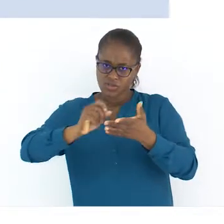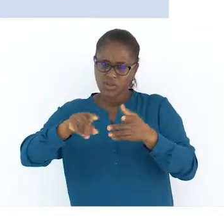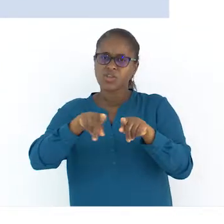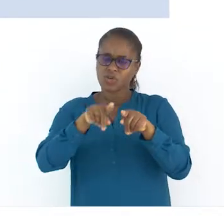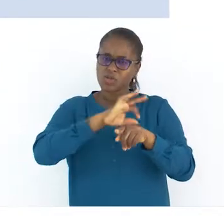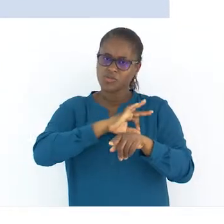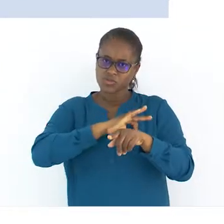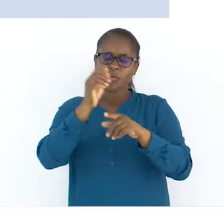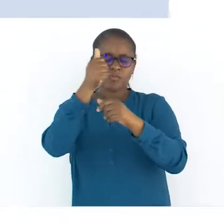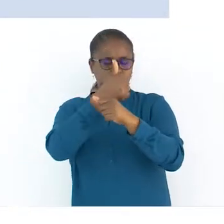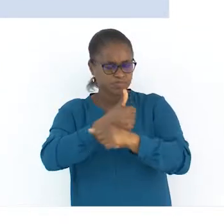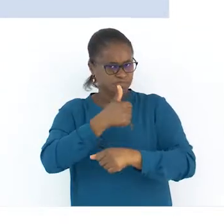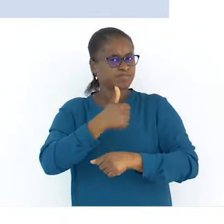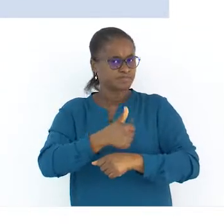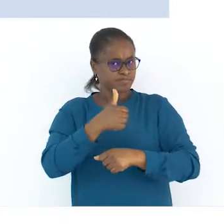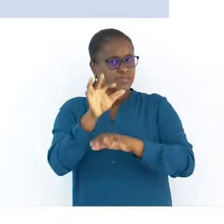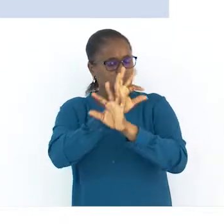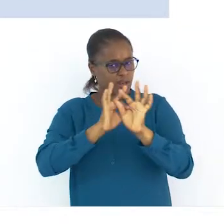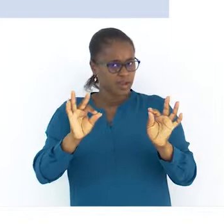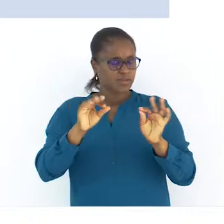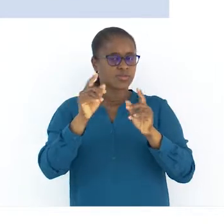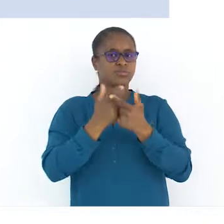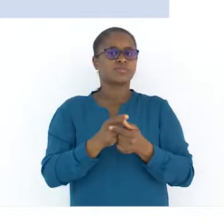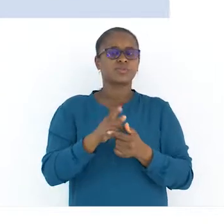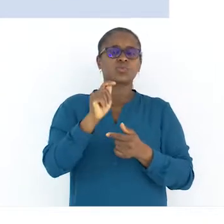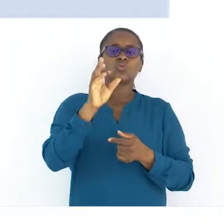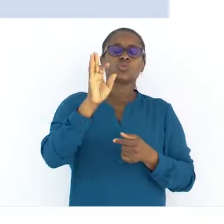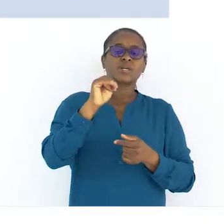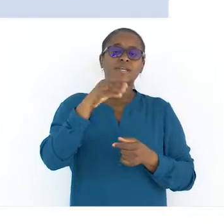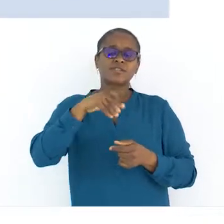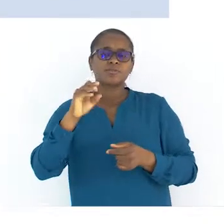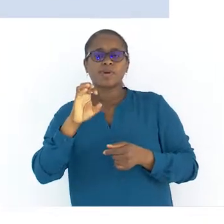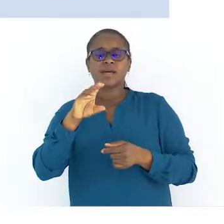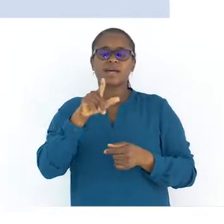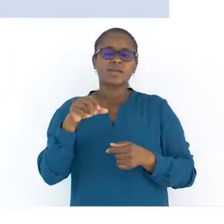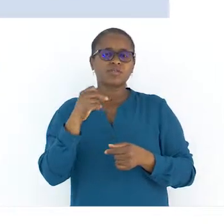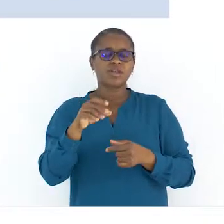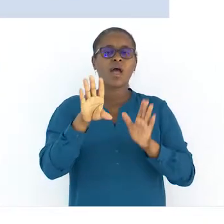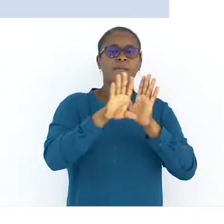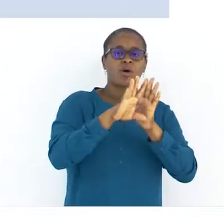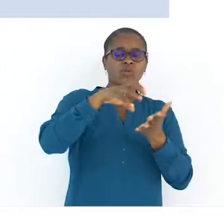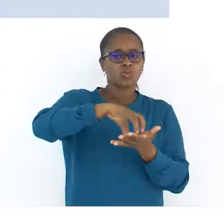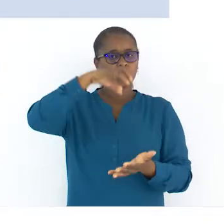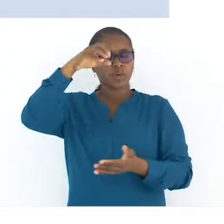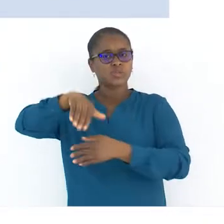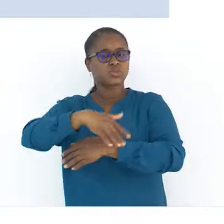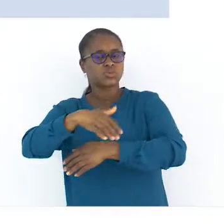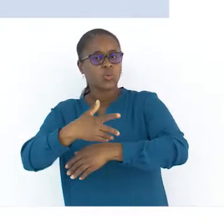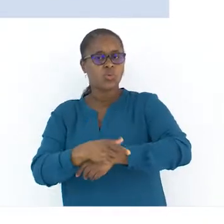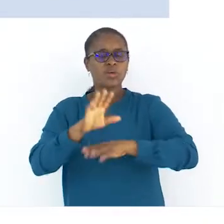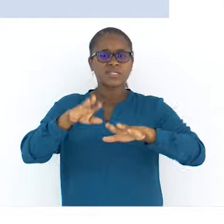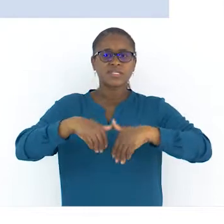bem. Excelente. No espaço, o que é que temos? A porta de um prédio na esquina de uma rua da cidade de